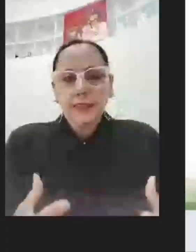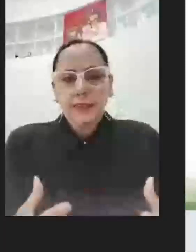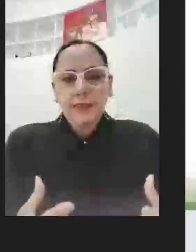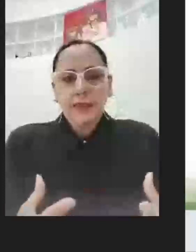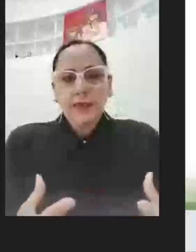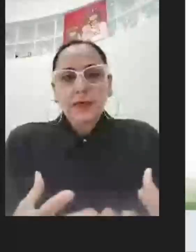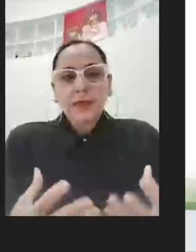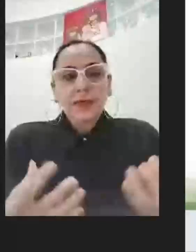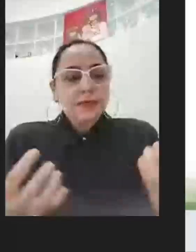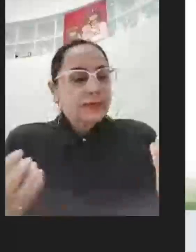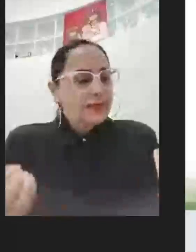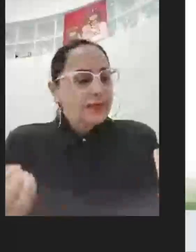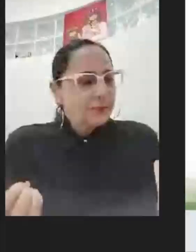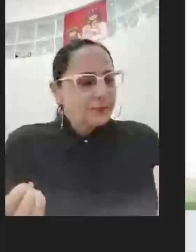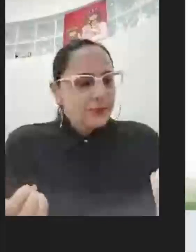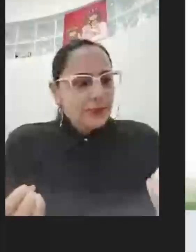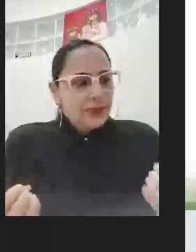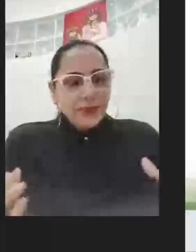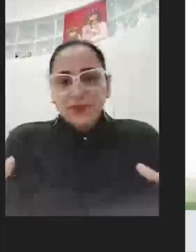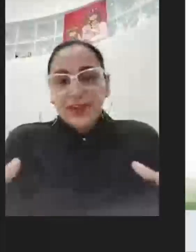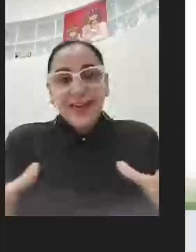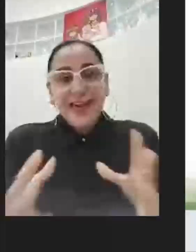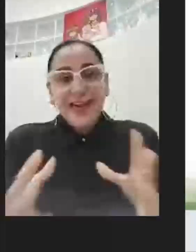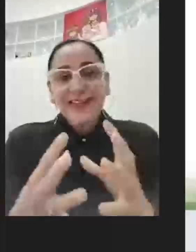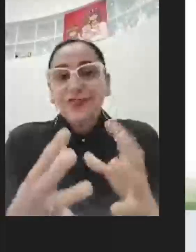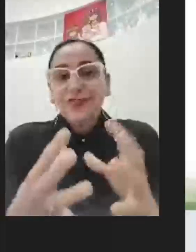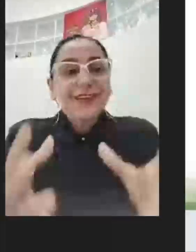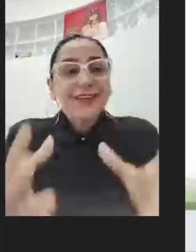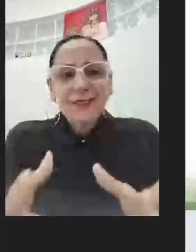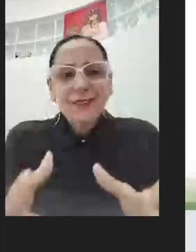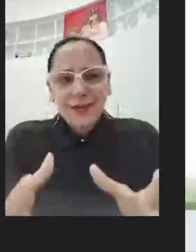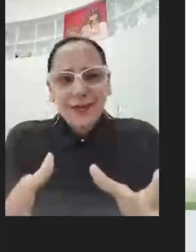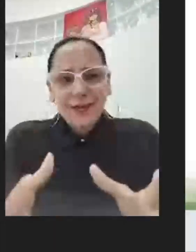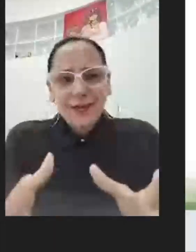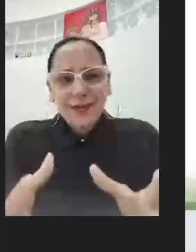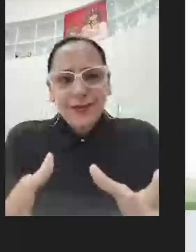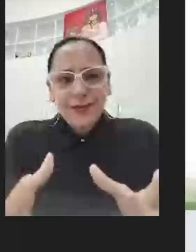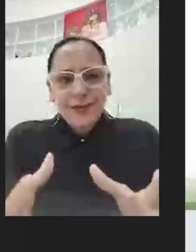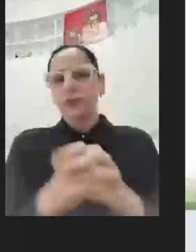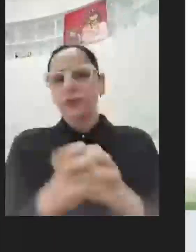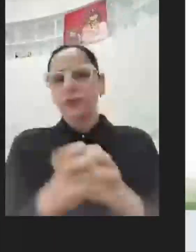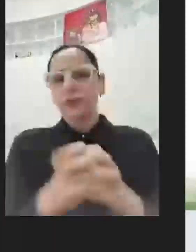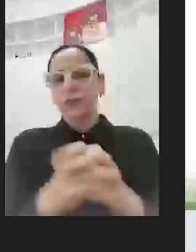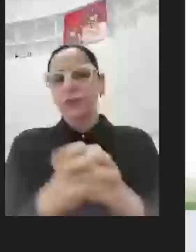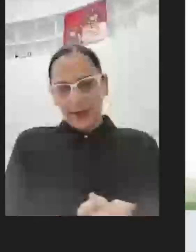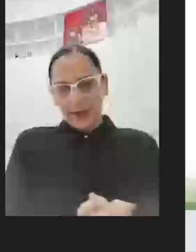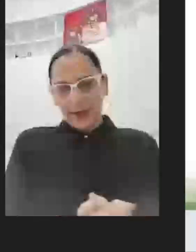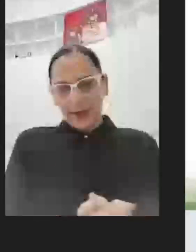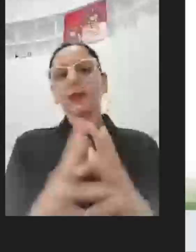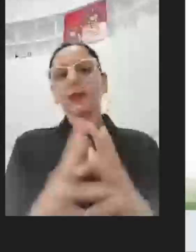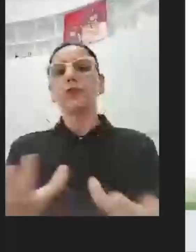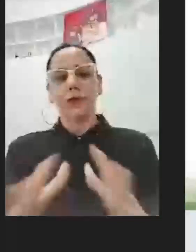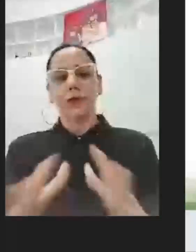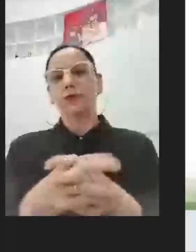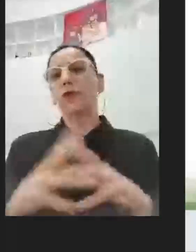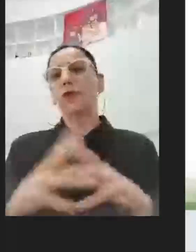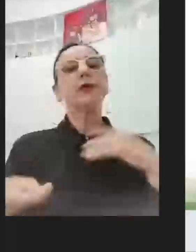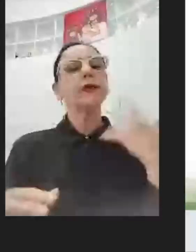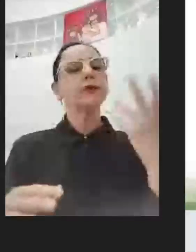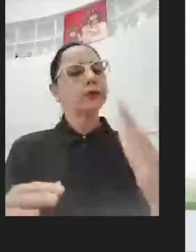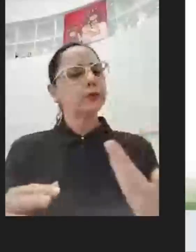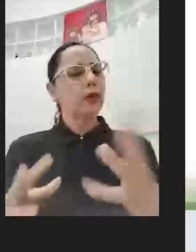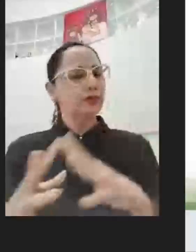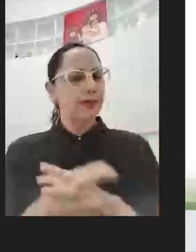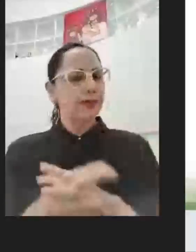sem invadir, sem chegar ali, chegando, sabe? Onde é que tu gosta de amamentar? O que